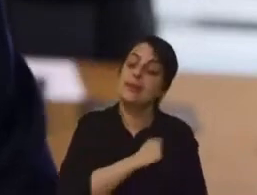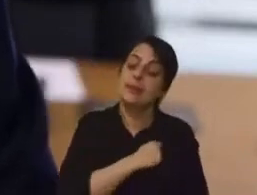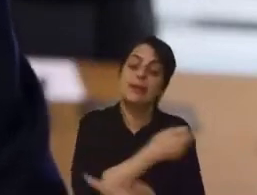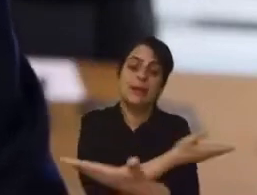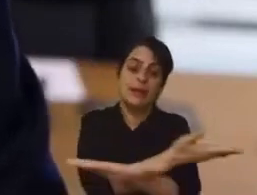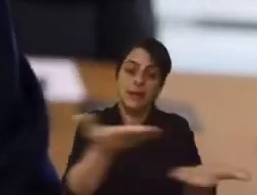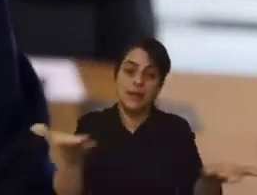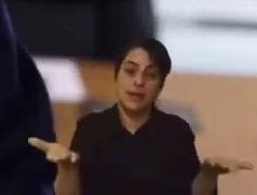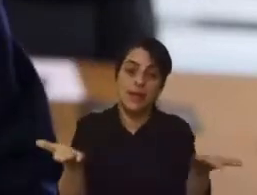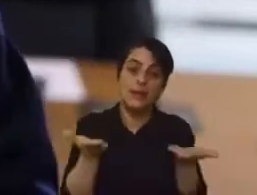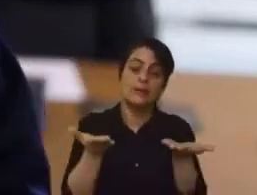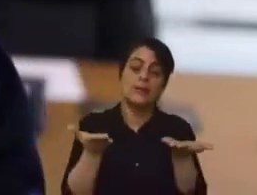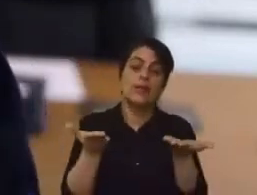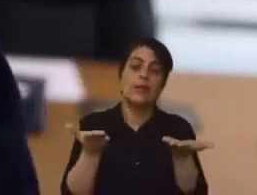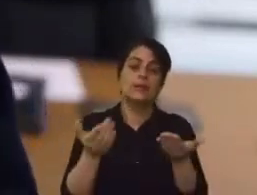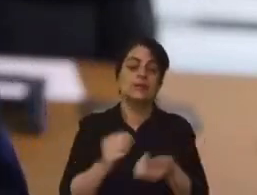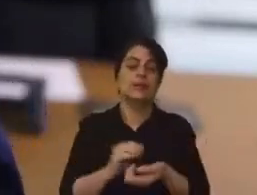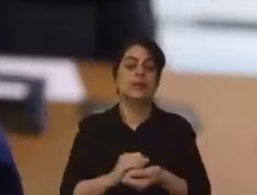dessa